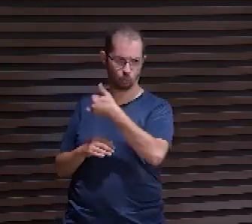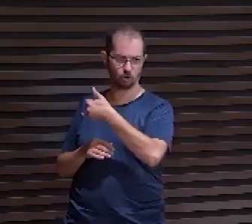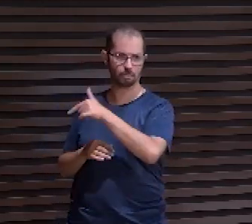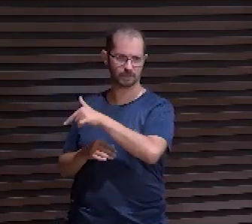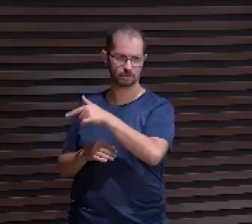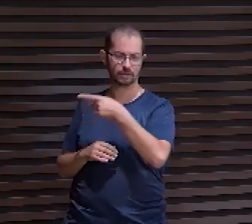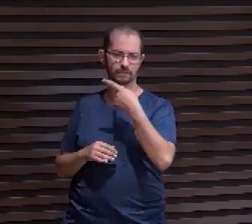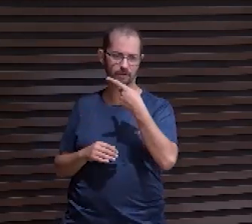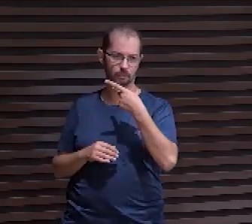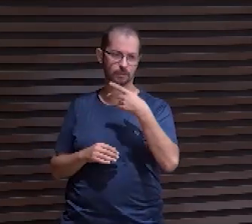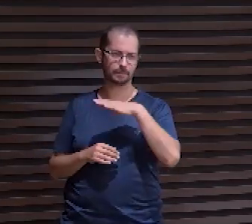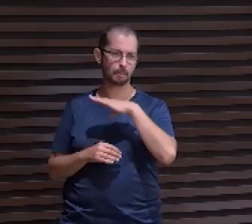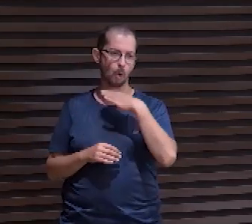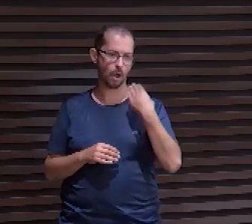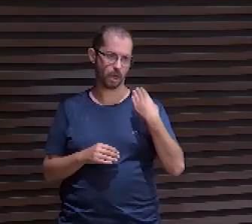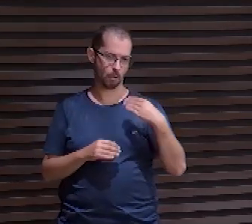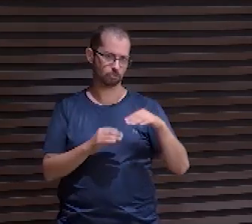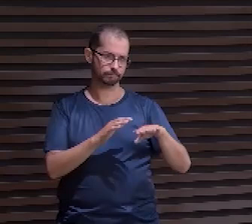falecido.